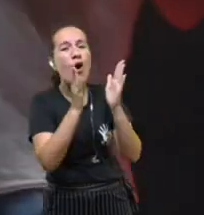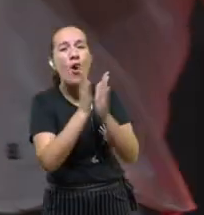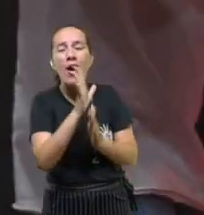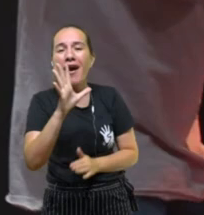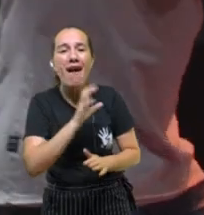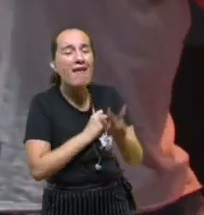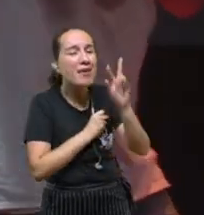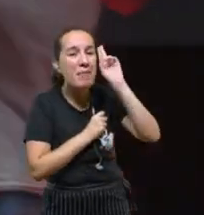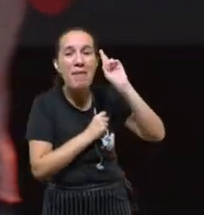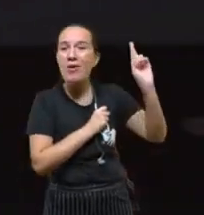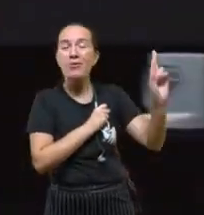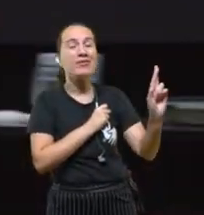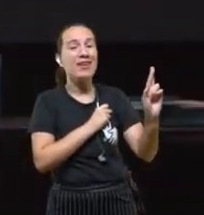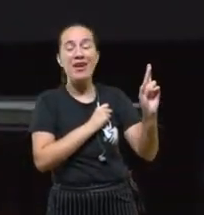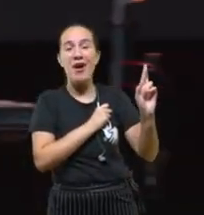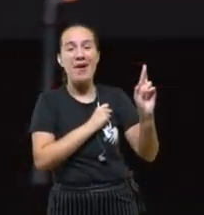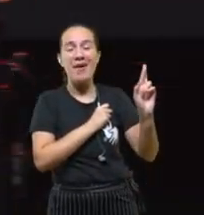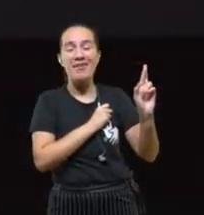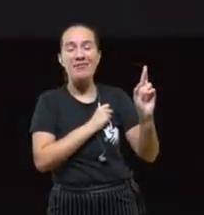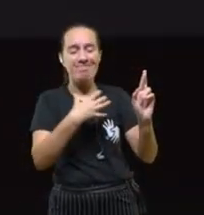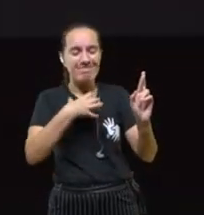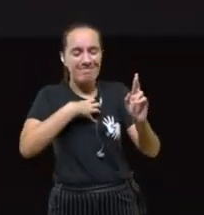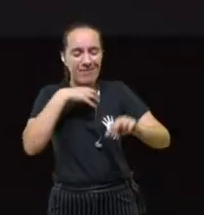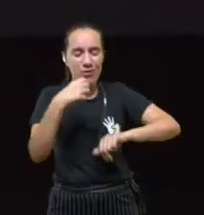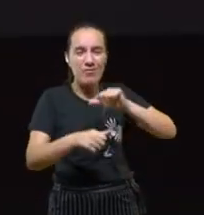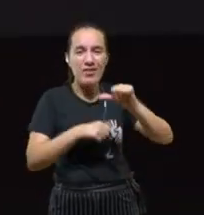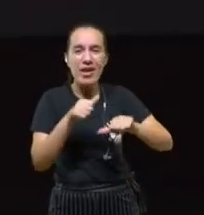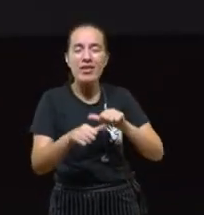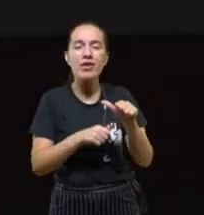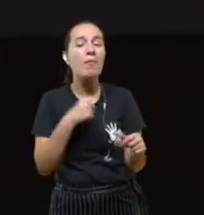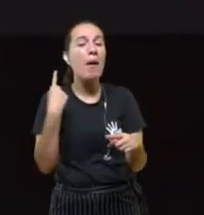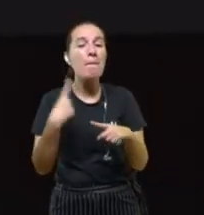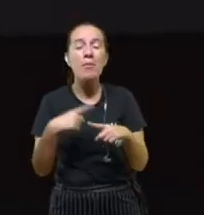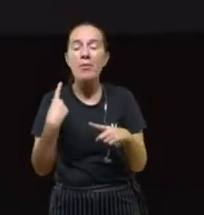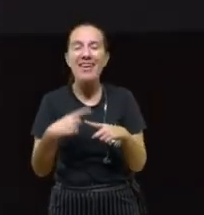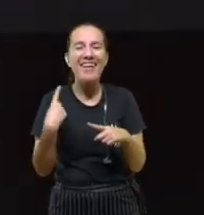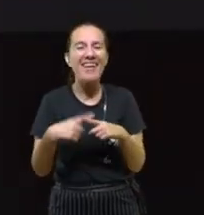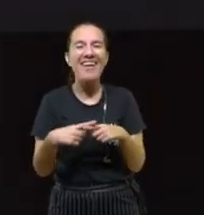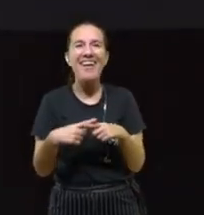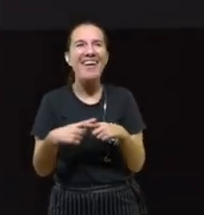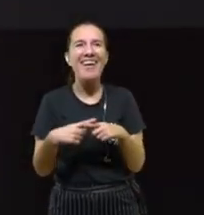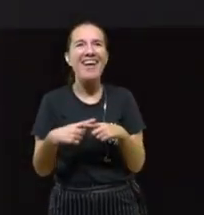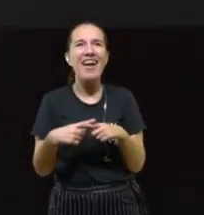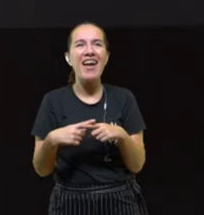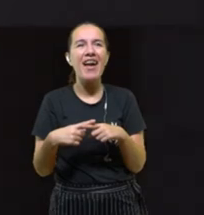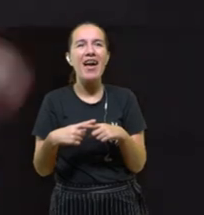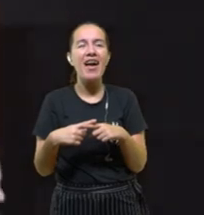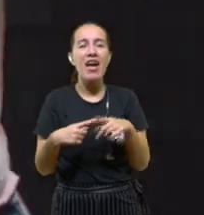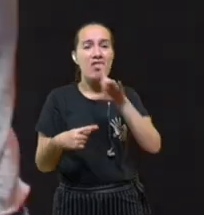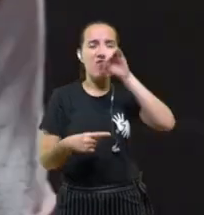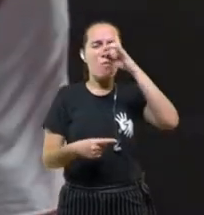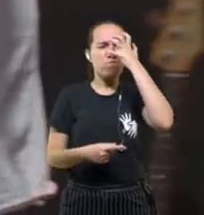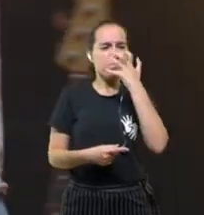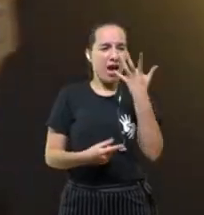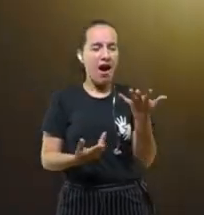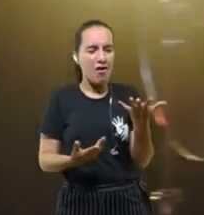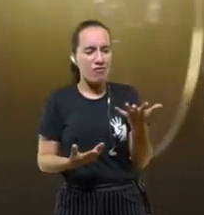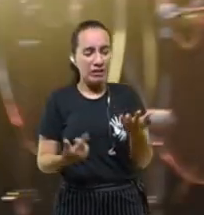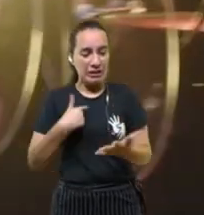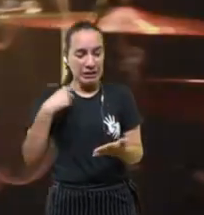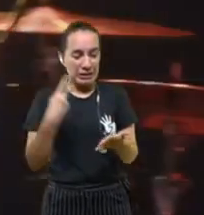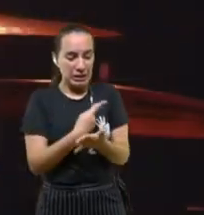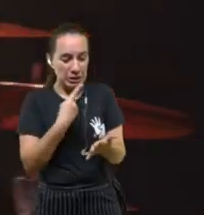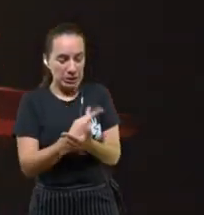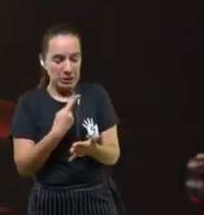vai transformar para sempre. Porque você não é um Deus que está bravo comigo porque eu